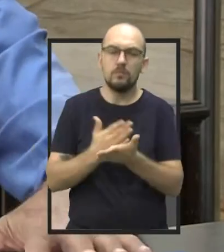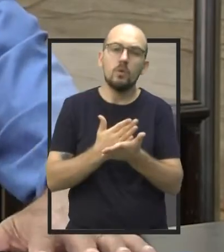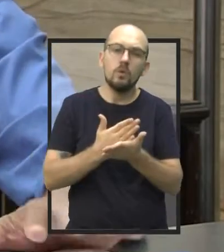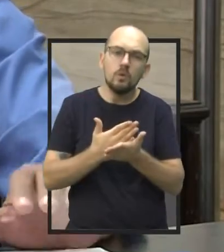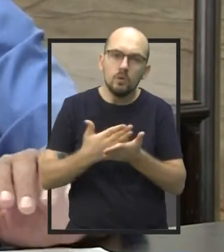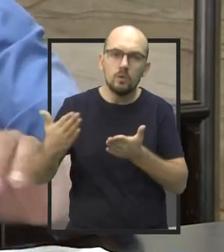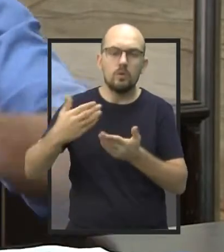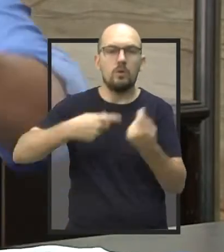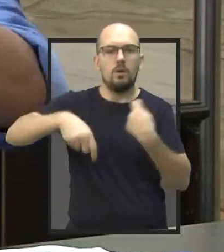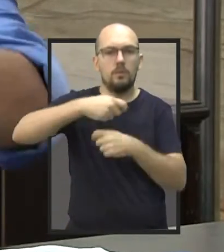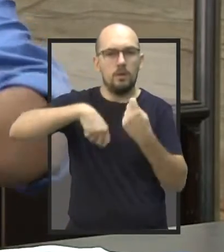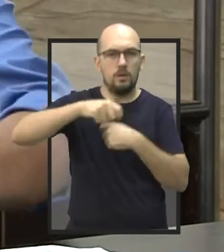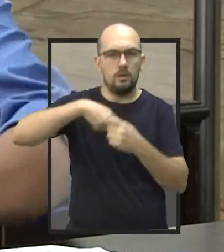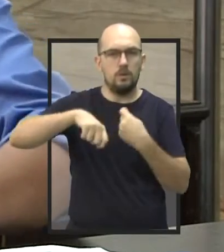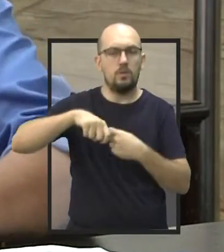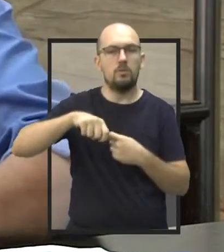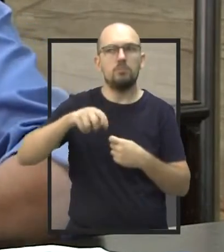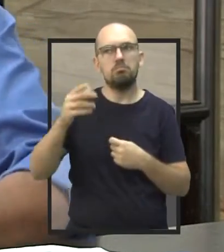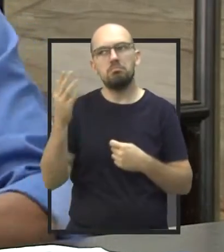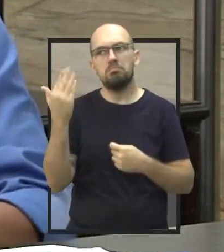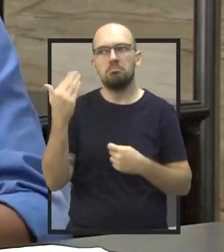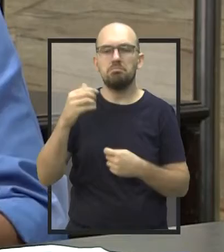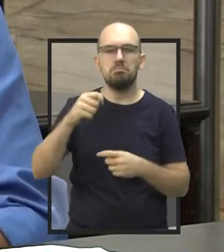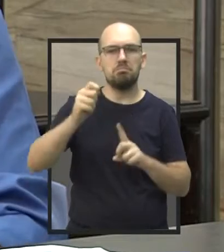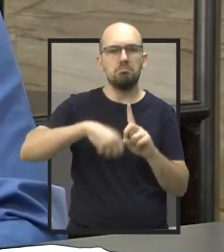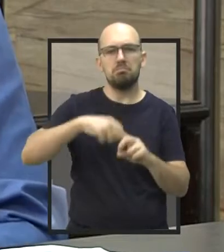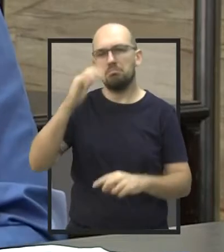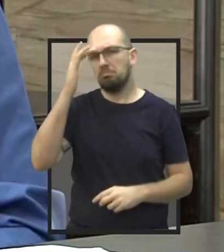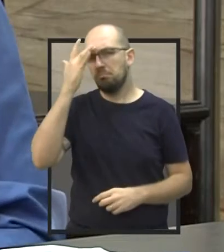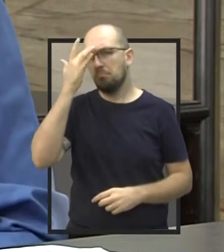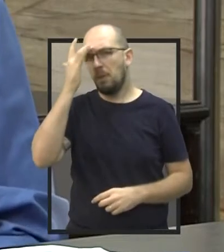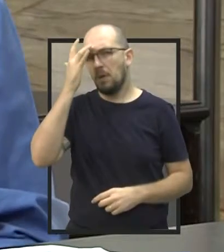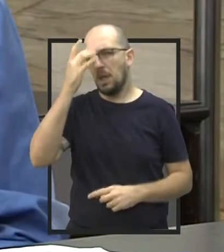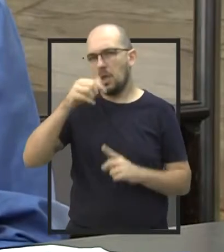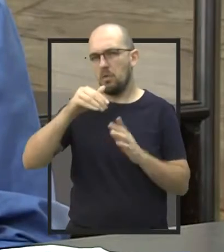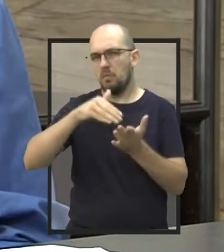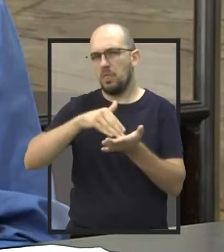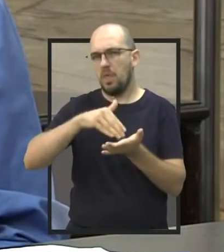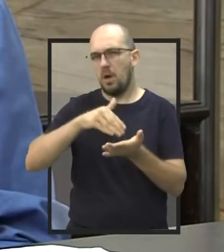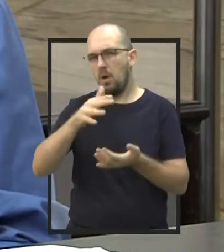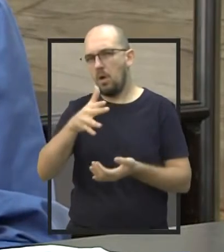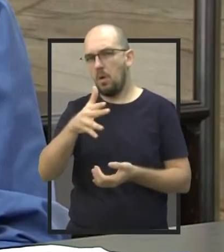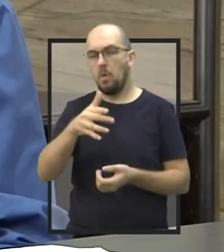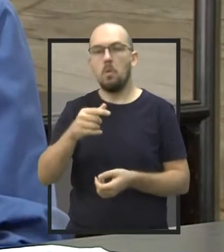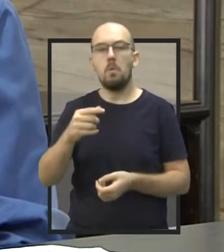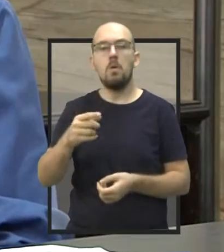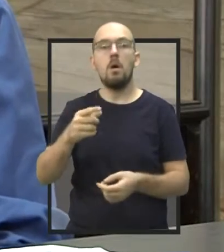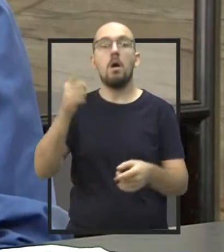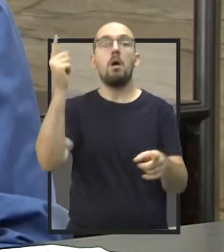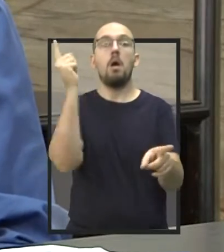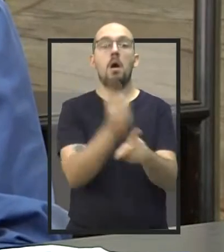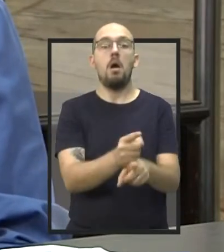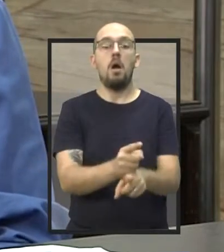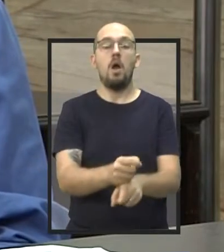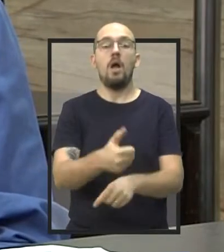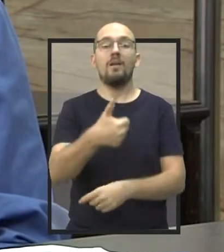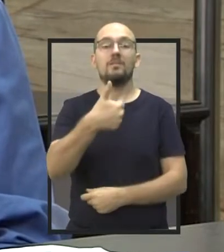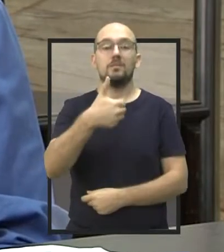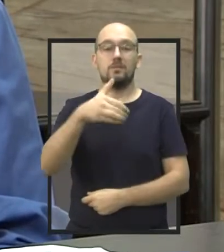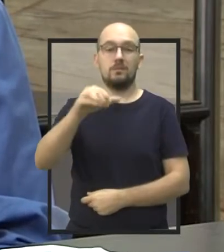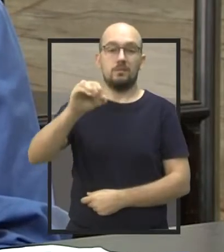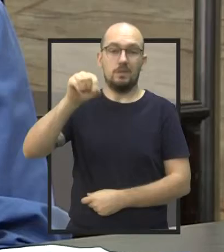dessa administração, ali no final de fevereiro, que encontraram 10